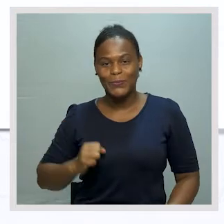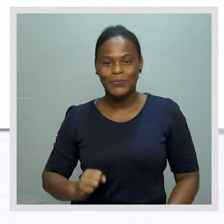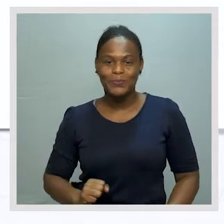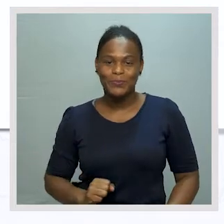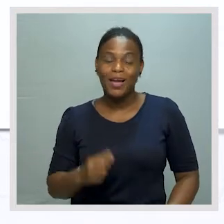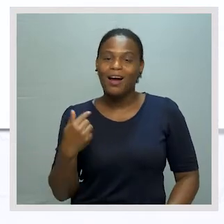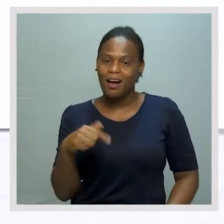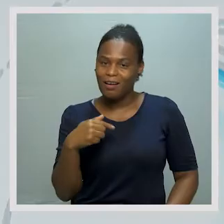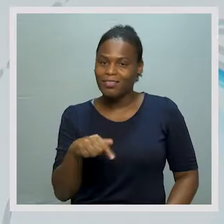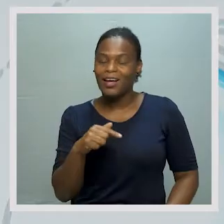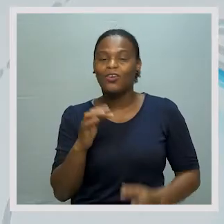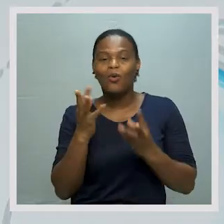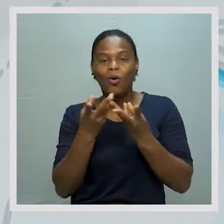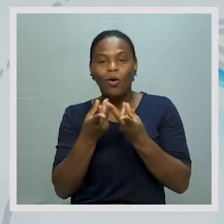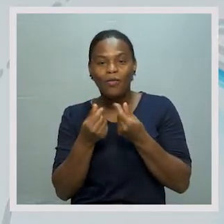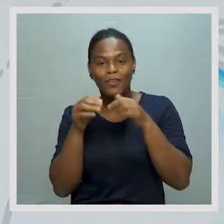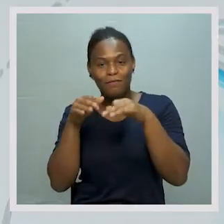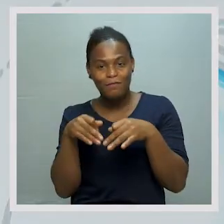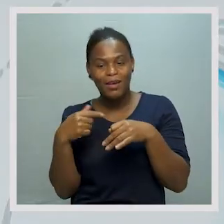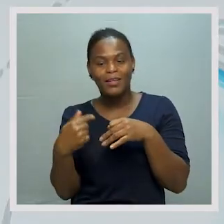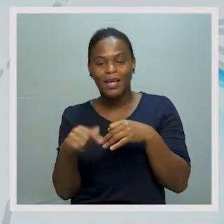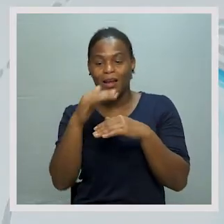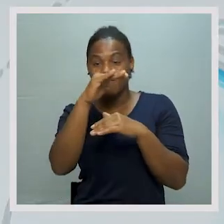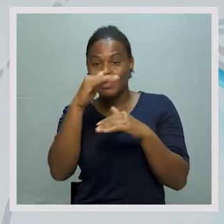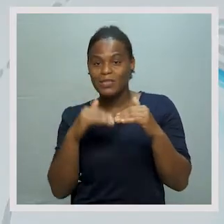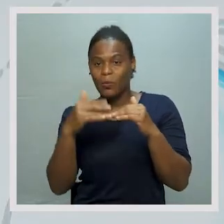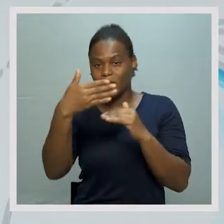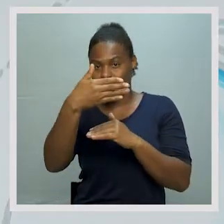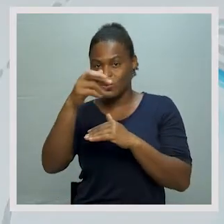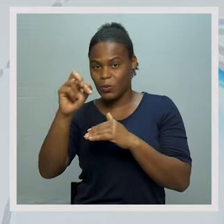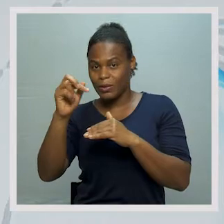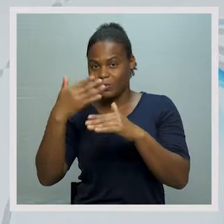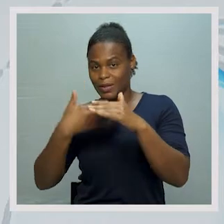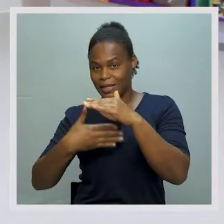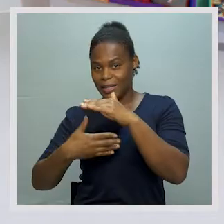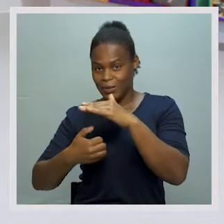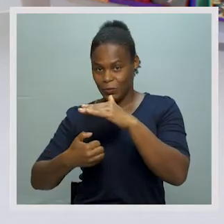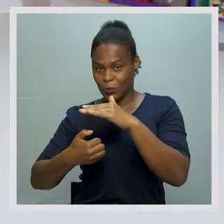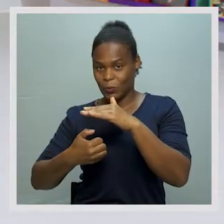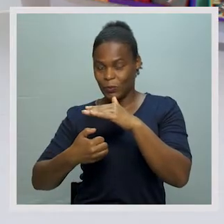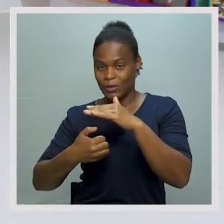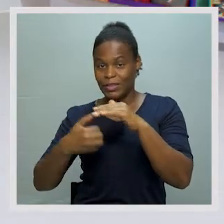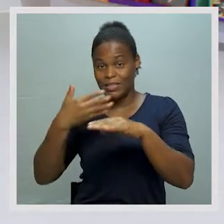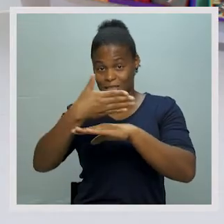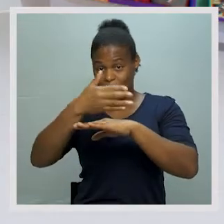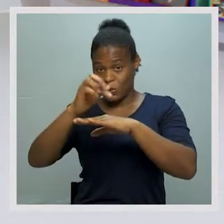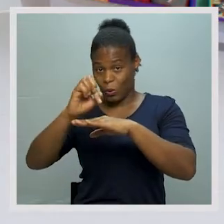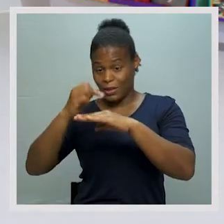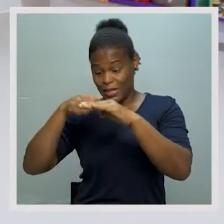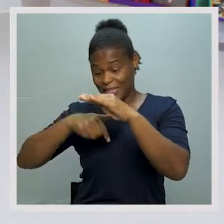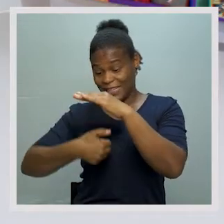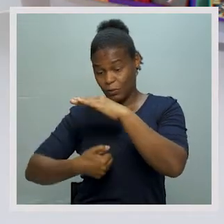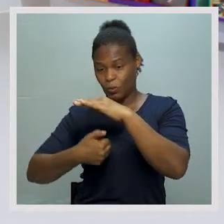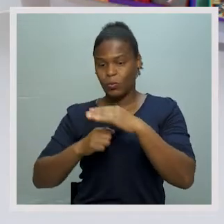5. E temos então como resultado a fração 18/5. Então, observaram como é